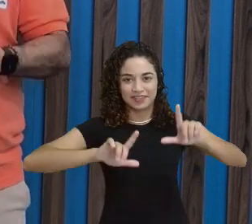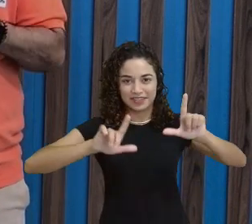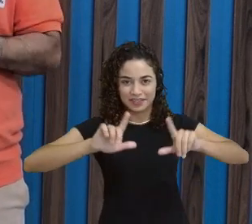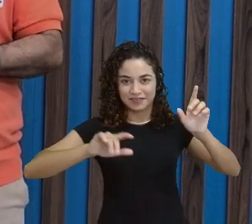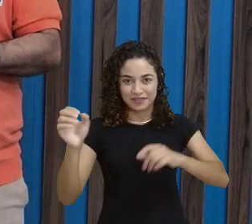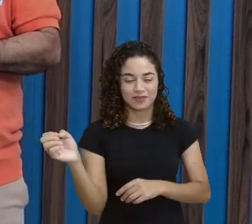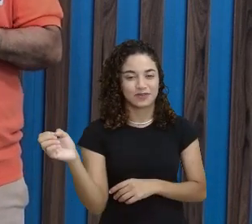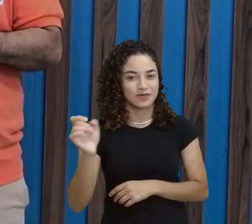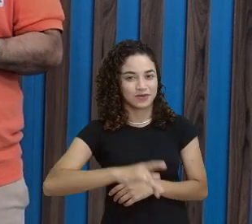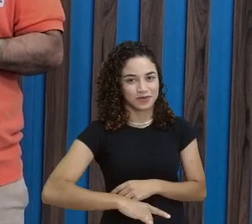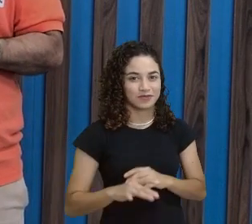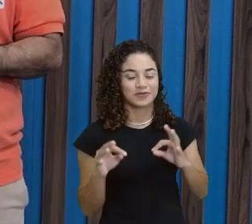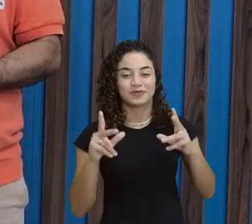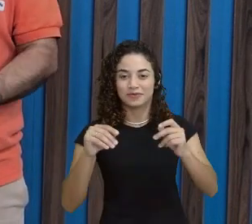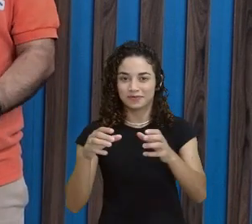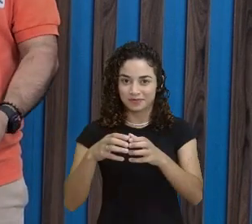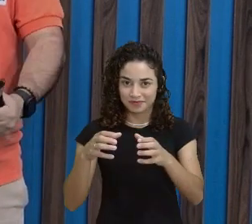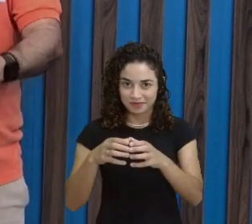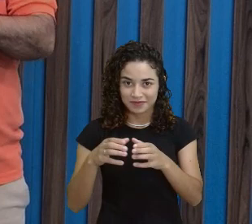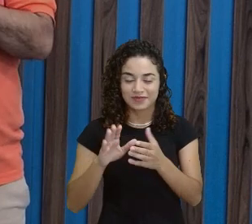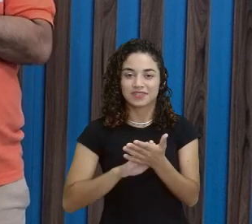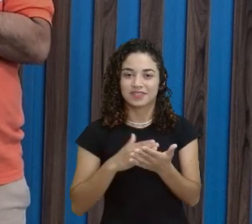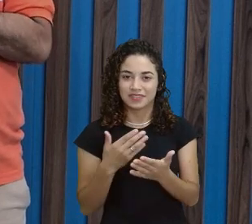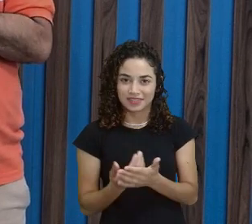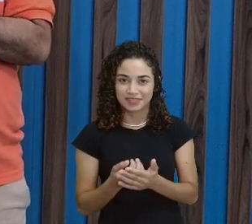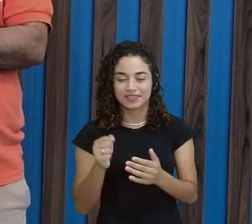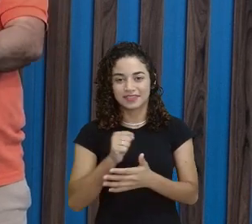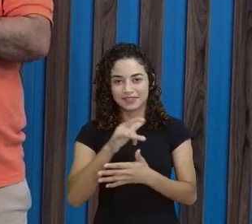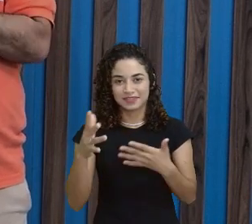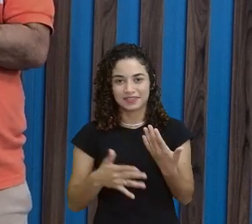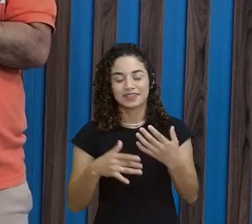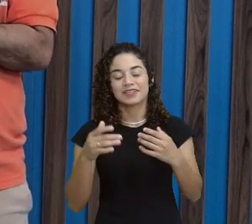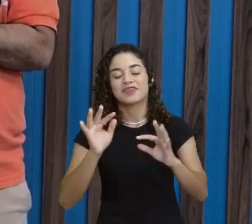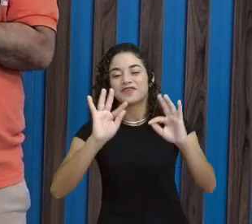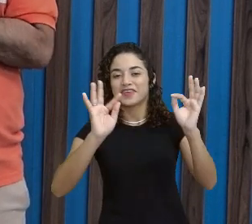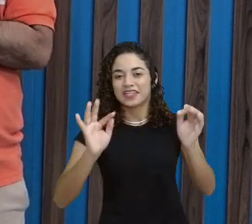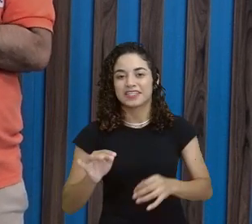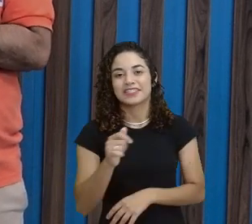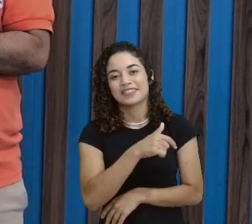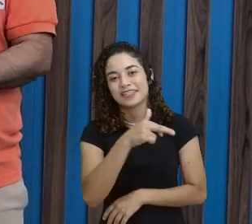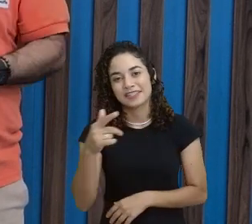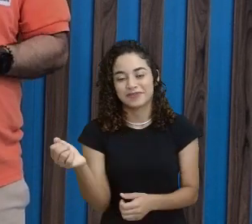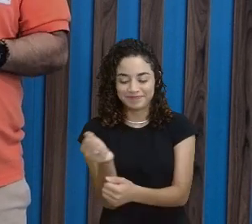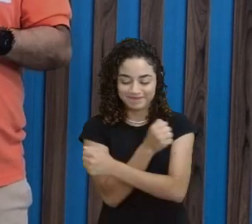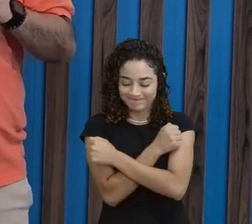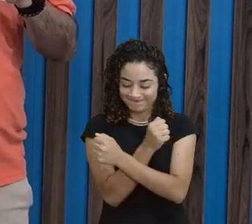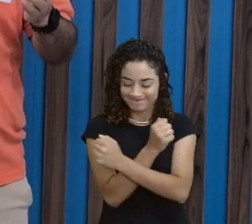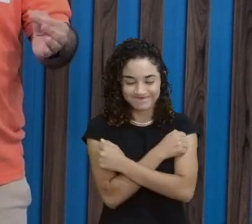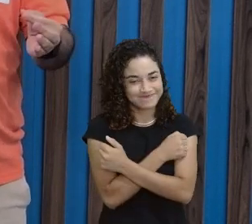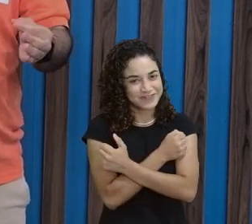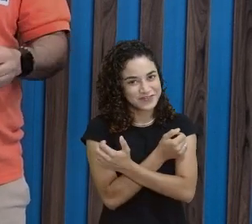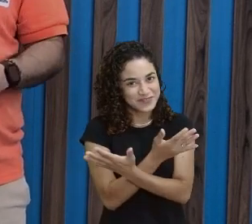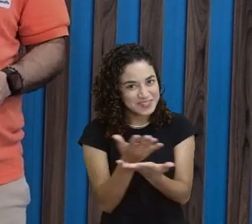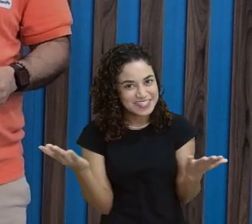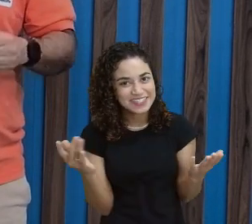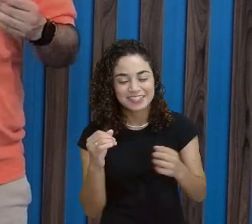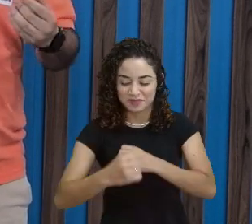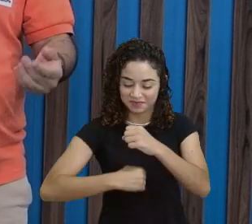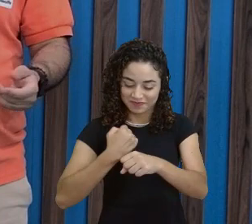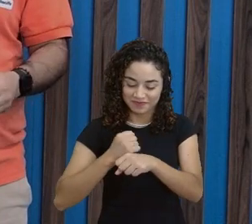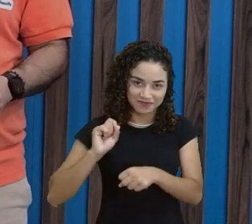Nova, toda a equipe de intérprete de Libras. Um Feliz Natal, um abraço bem forte e ano que